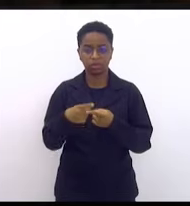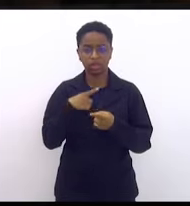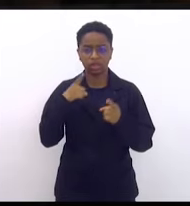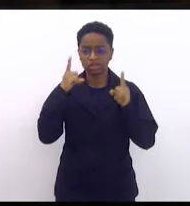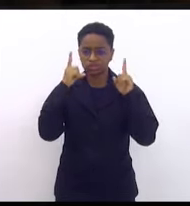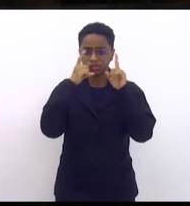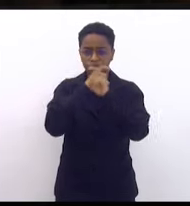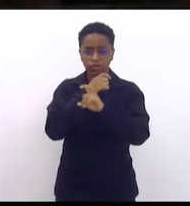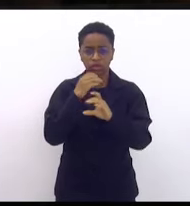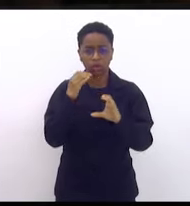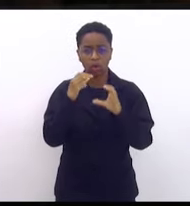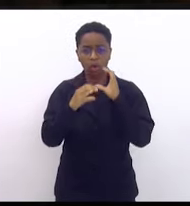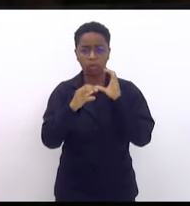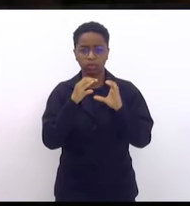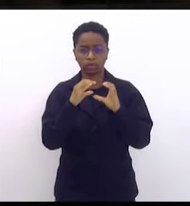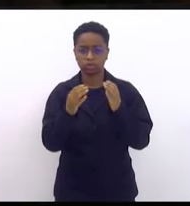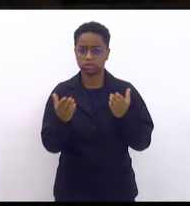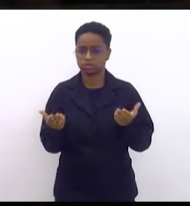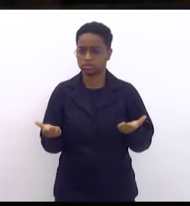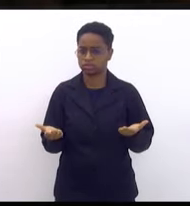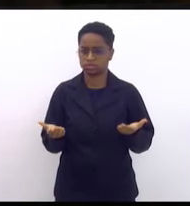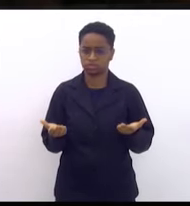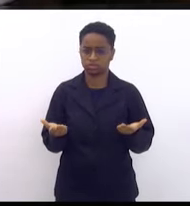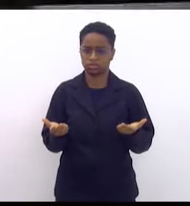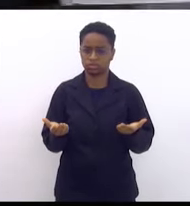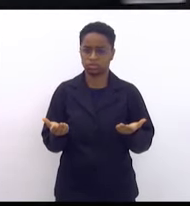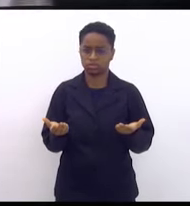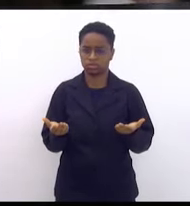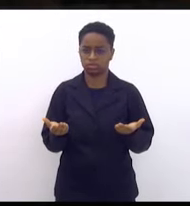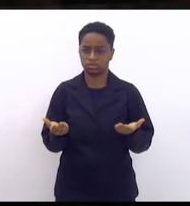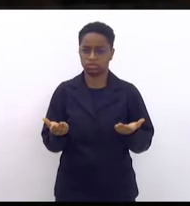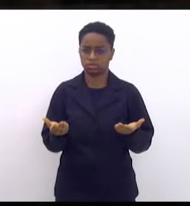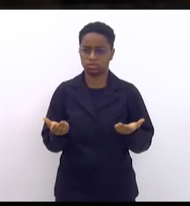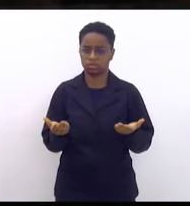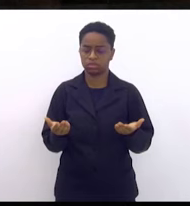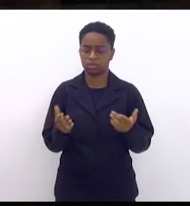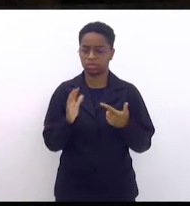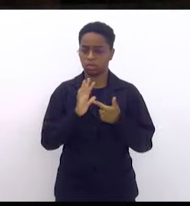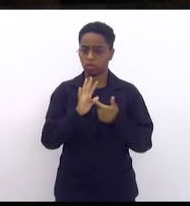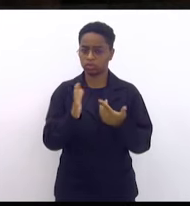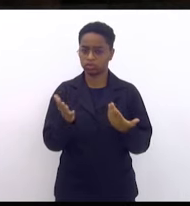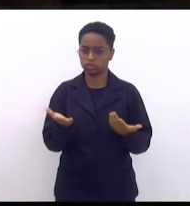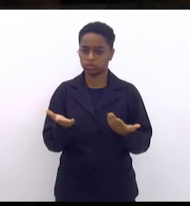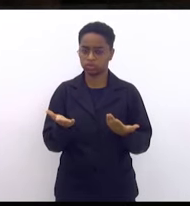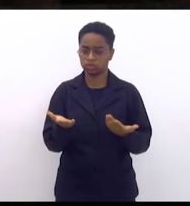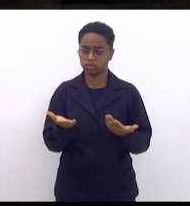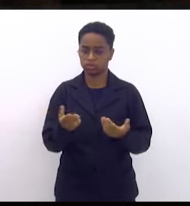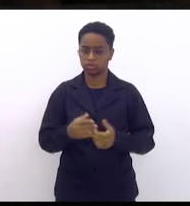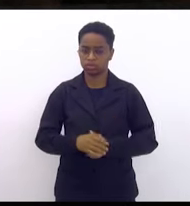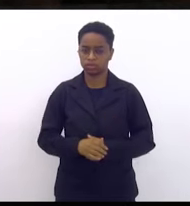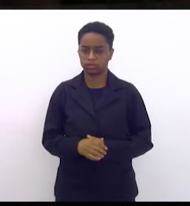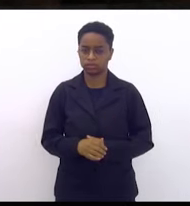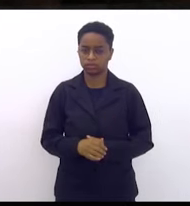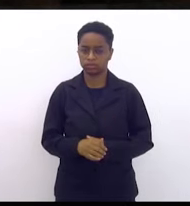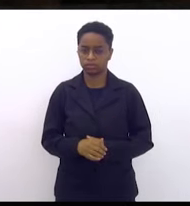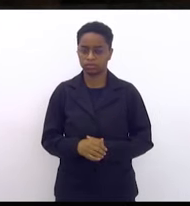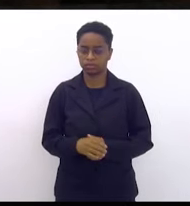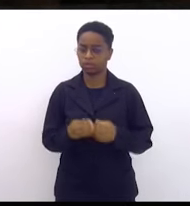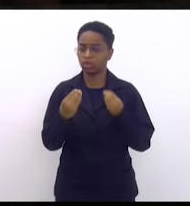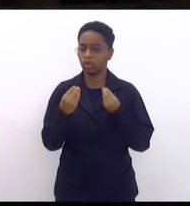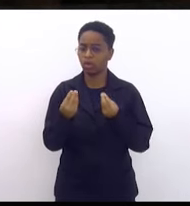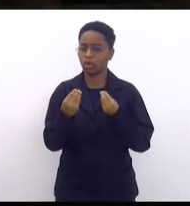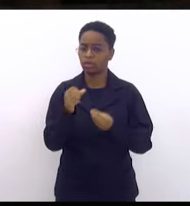dificuldade de comunicação. Pelo menos é o que está dito. Olha, como a